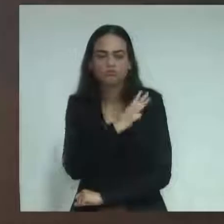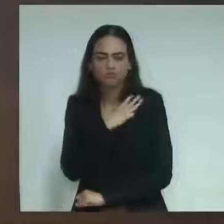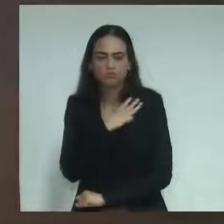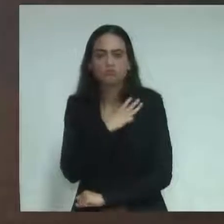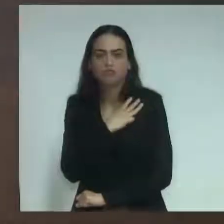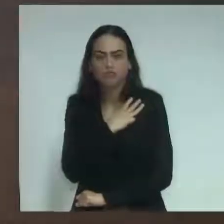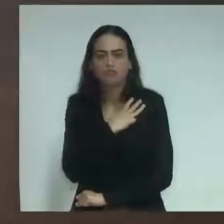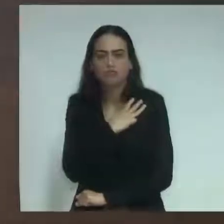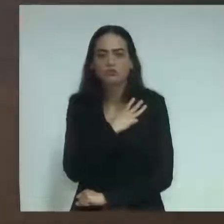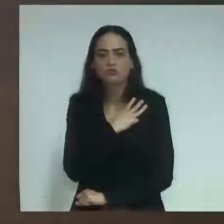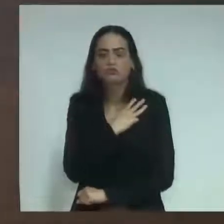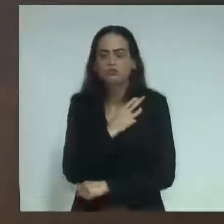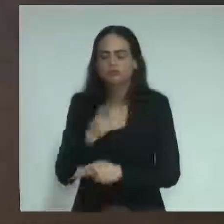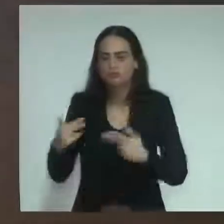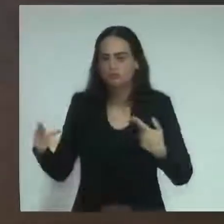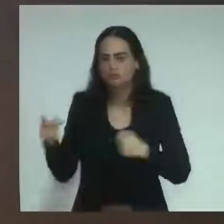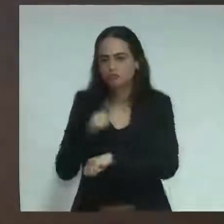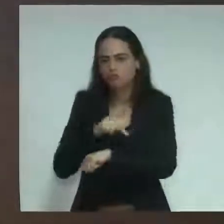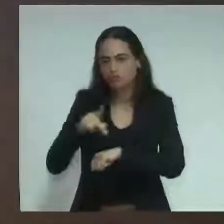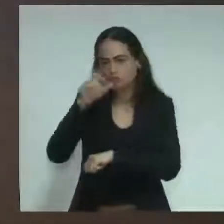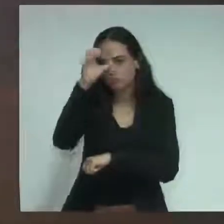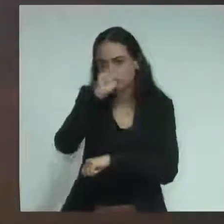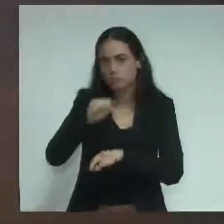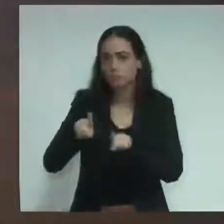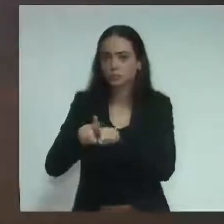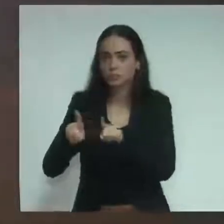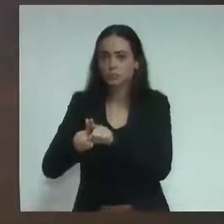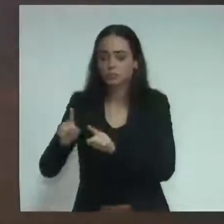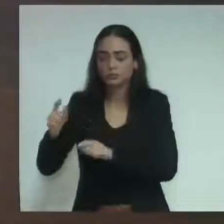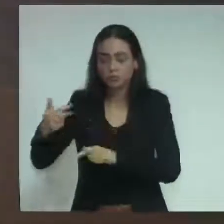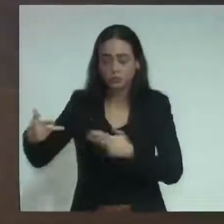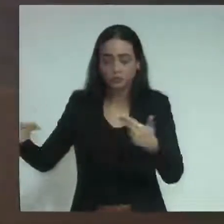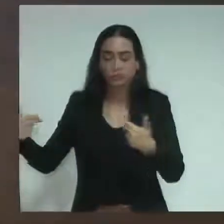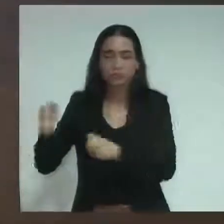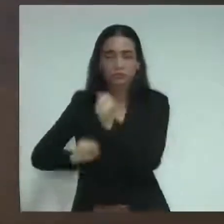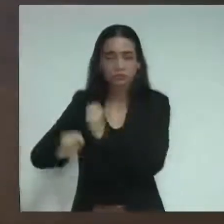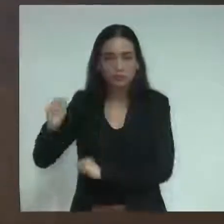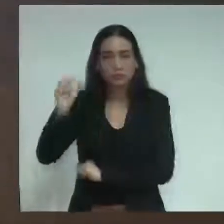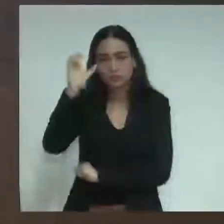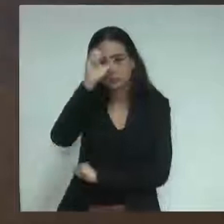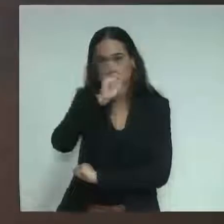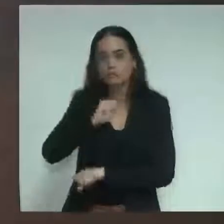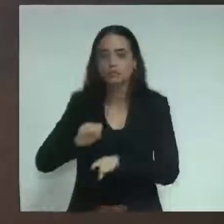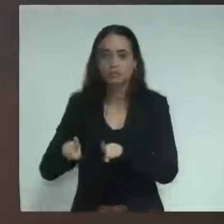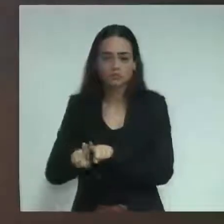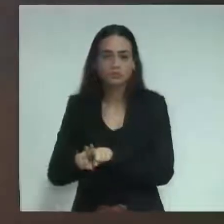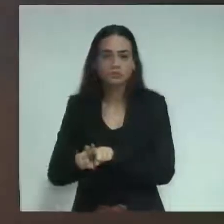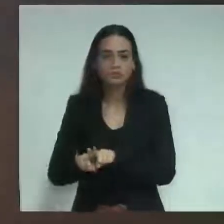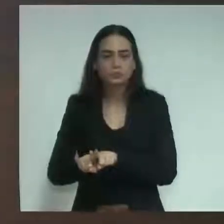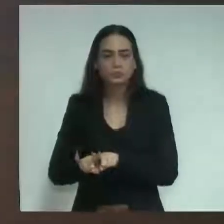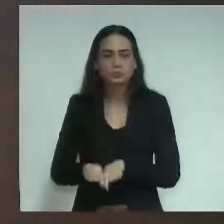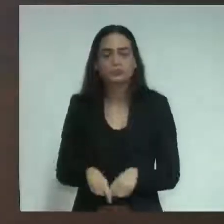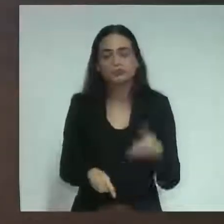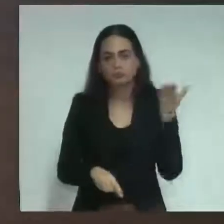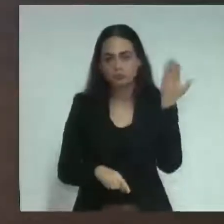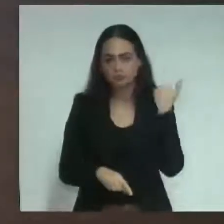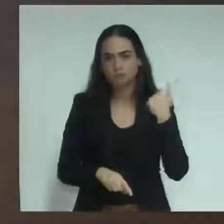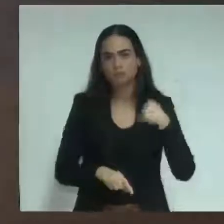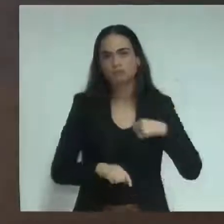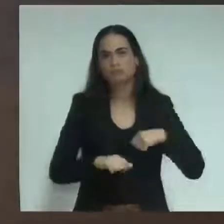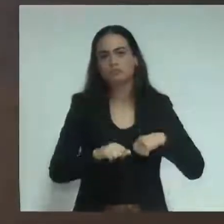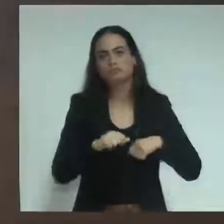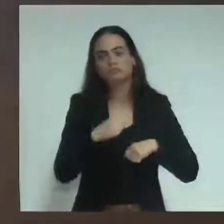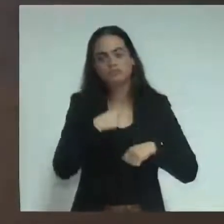Desenvolver toda a questão pedagógica junto com o aprendizado na indústria. Na outra empresa que eu trabalhava, nós tínhamos